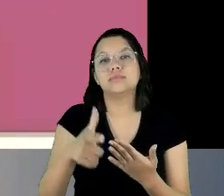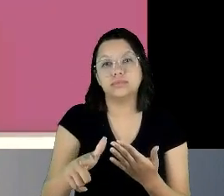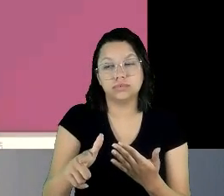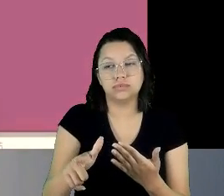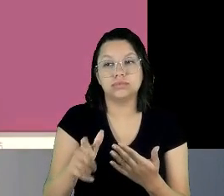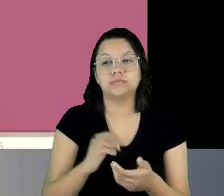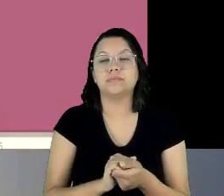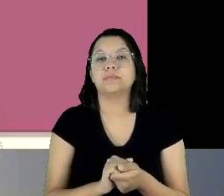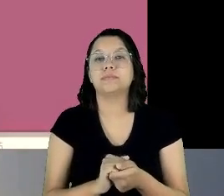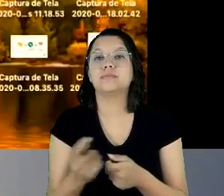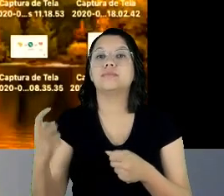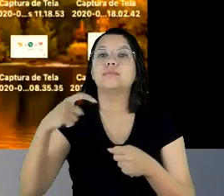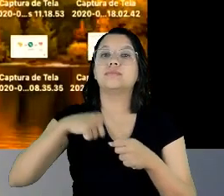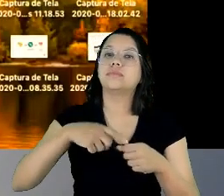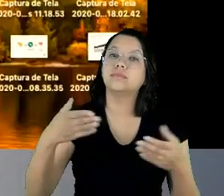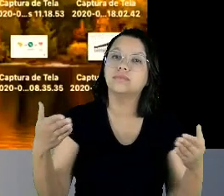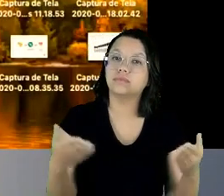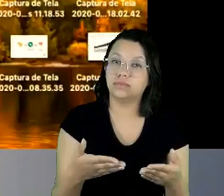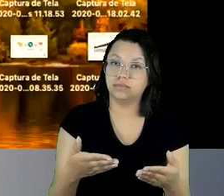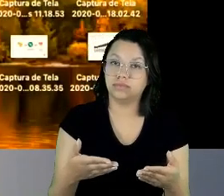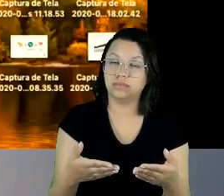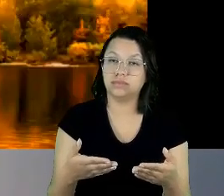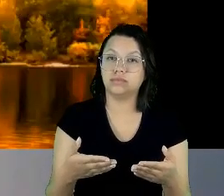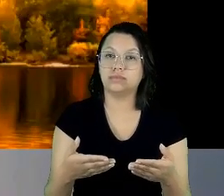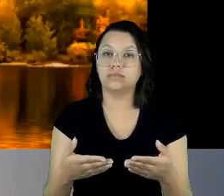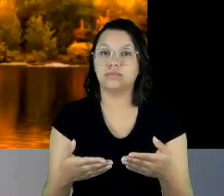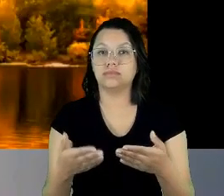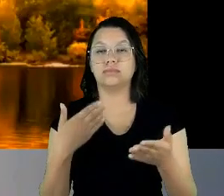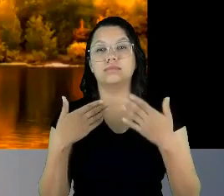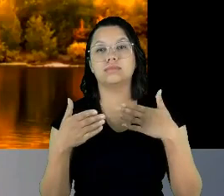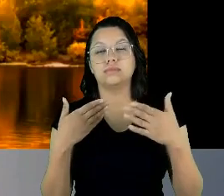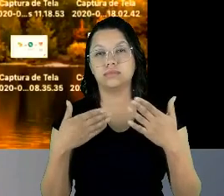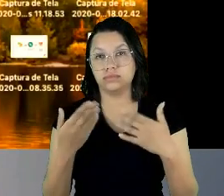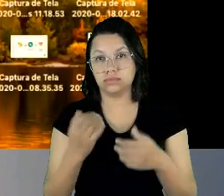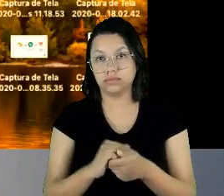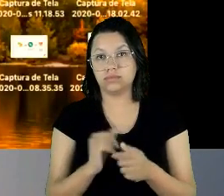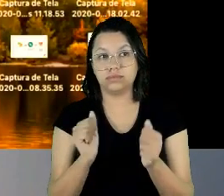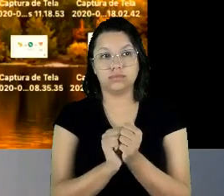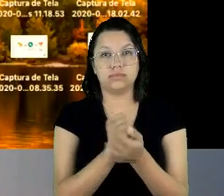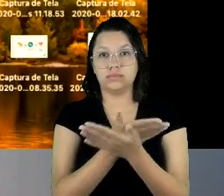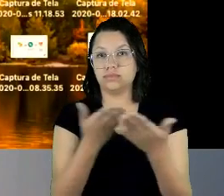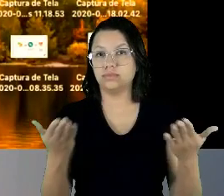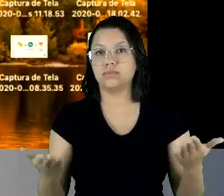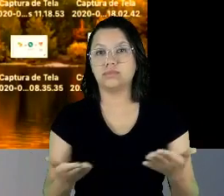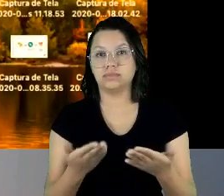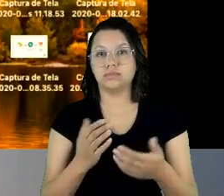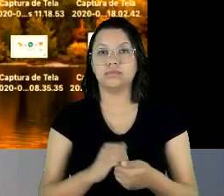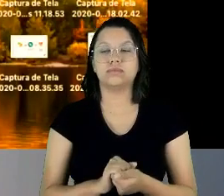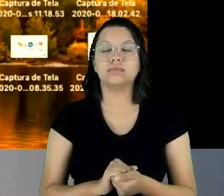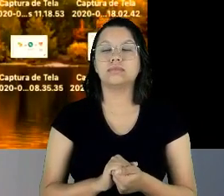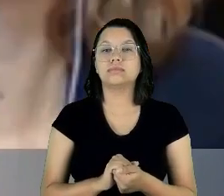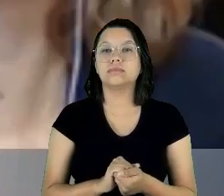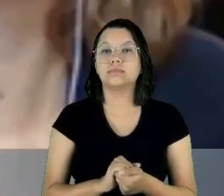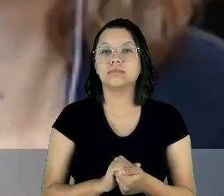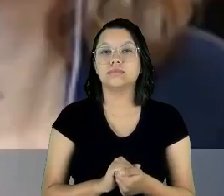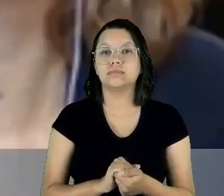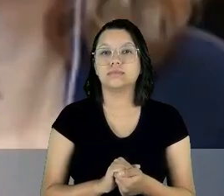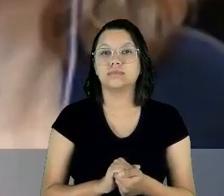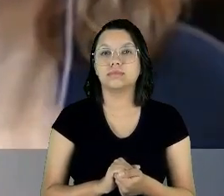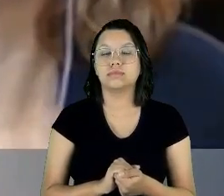novo e voltar aqui para a conversa com todas.